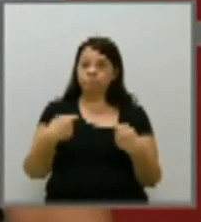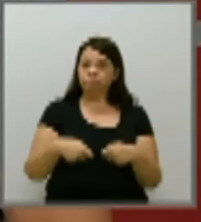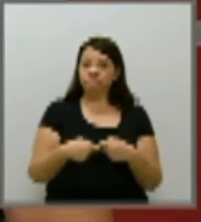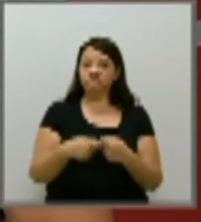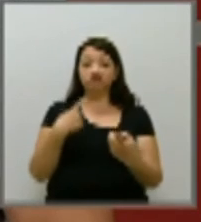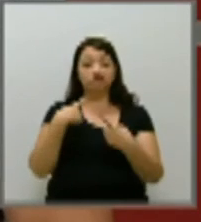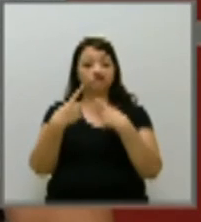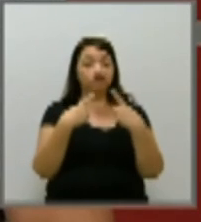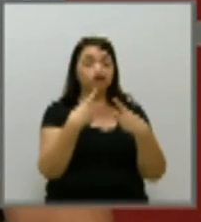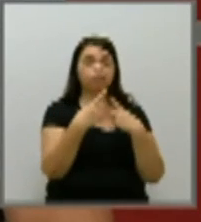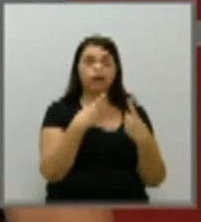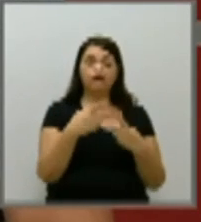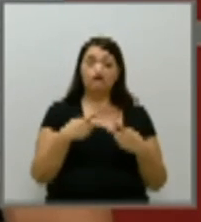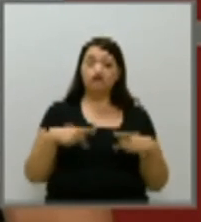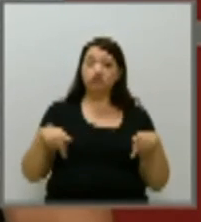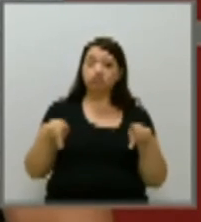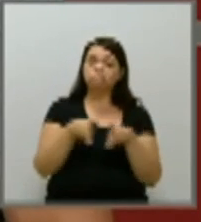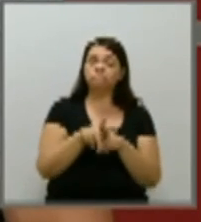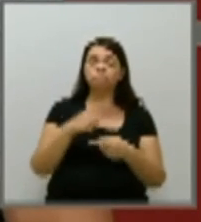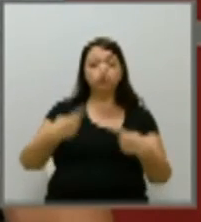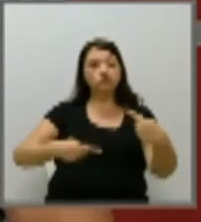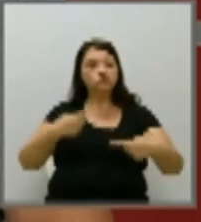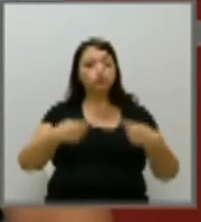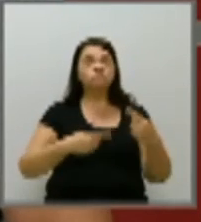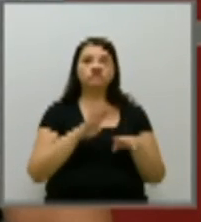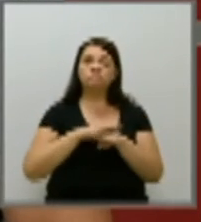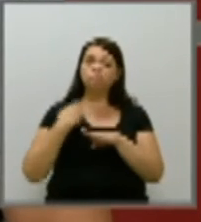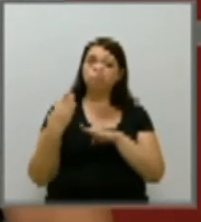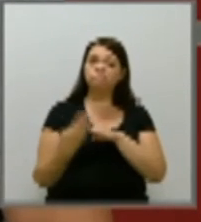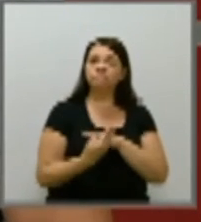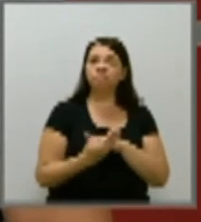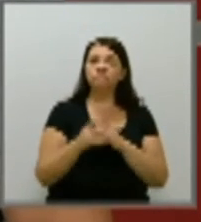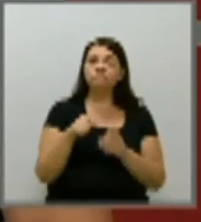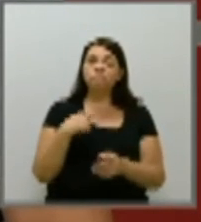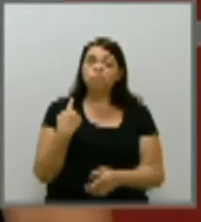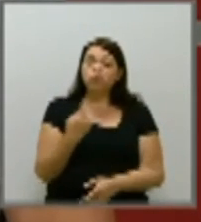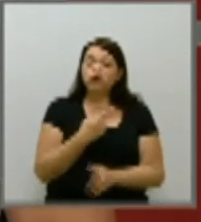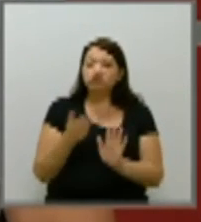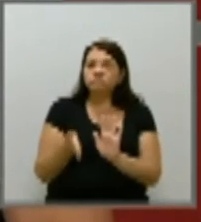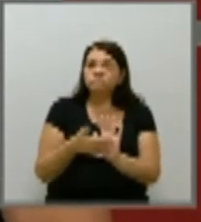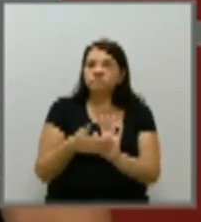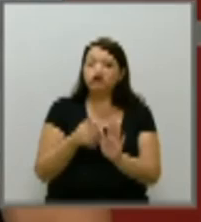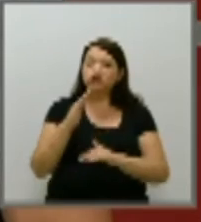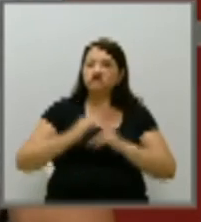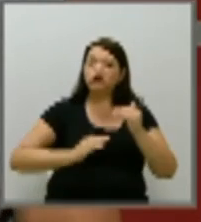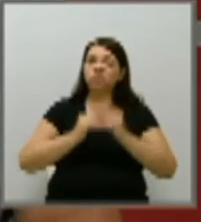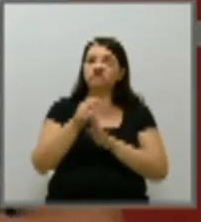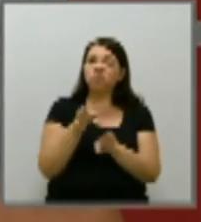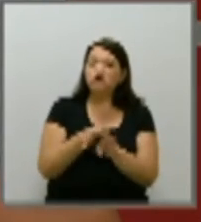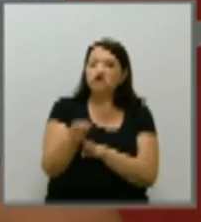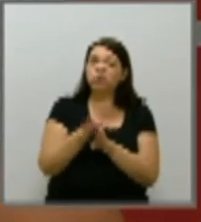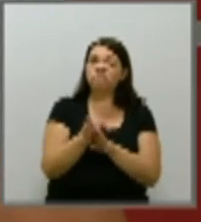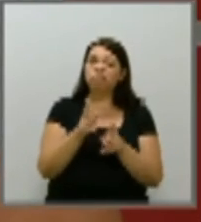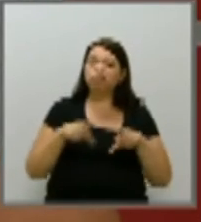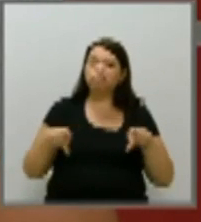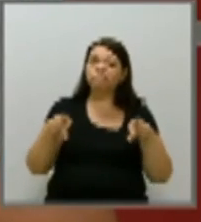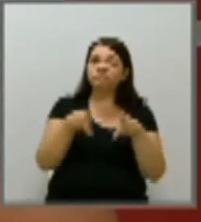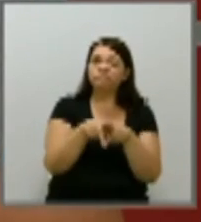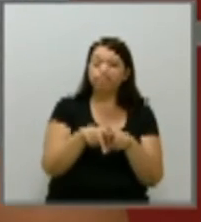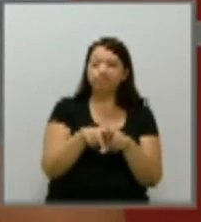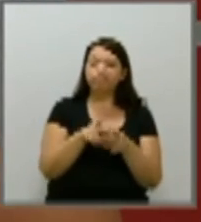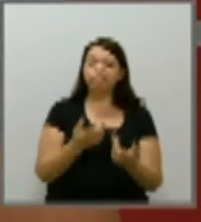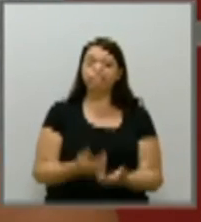debate popular, através das discussões nos bairros. Então, a nossa proposta é de construir os conselhos populares. A partir dos conselhos